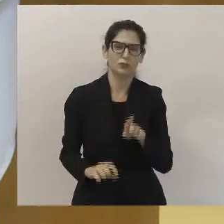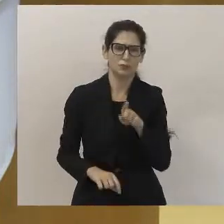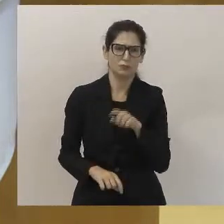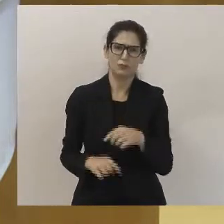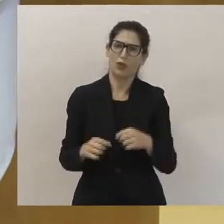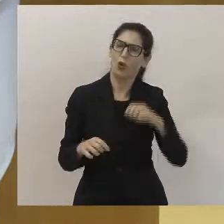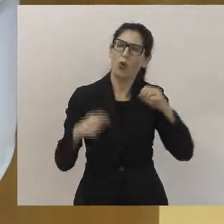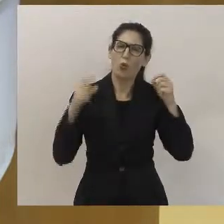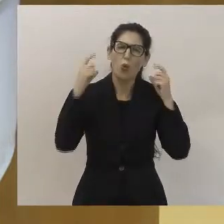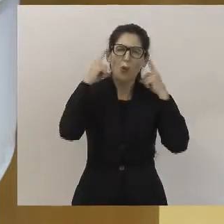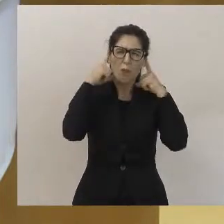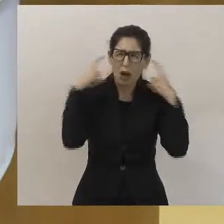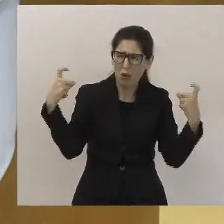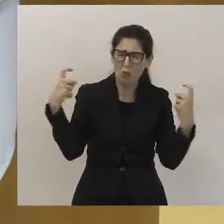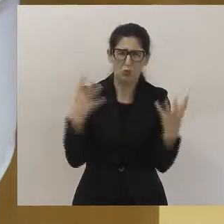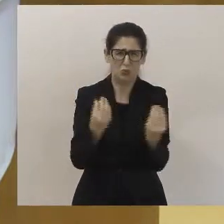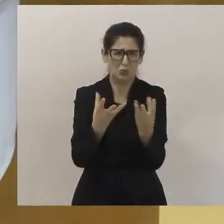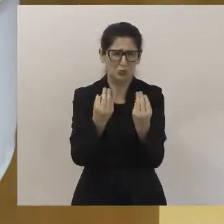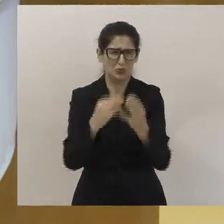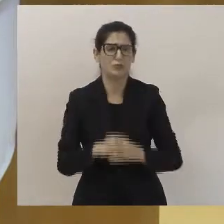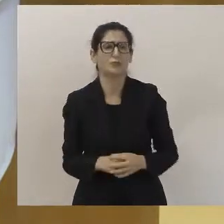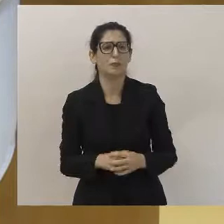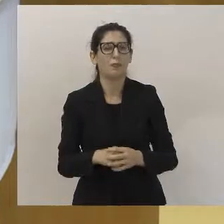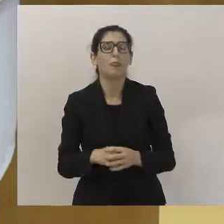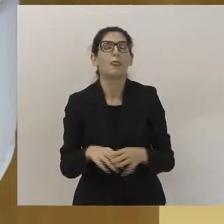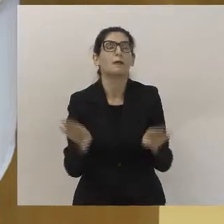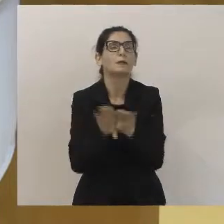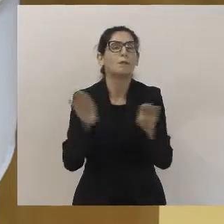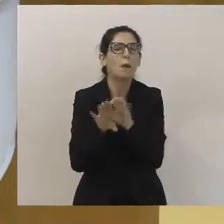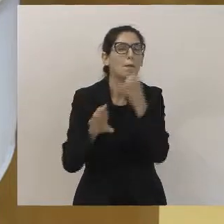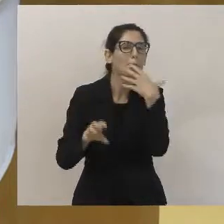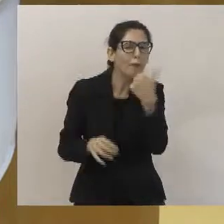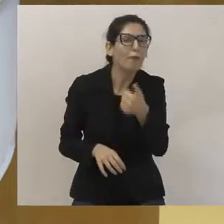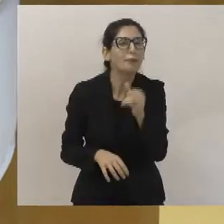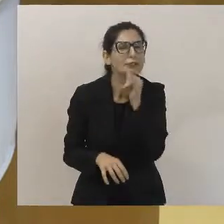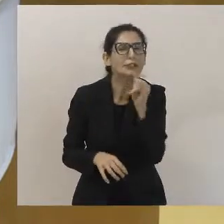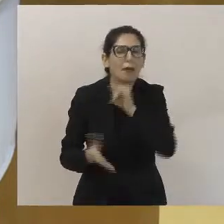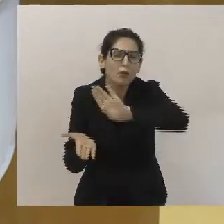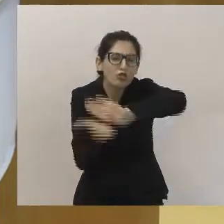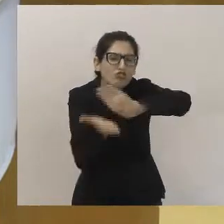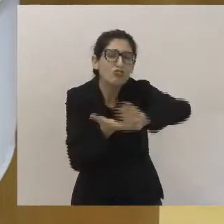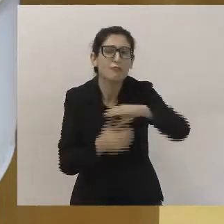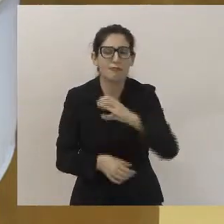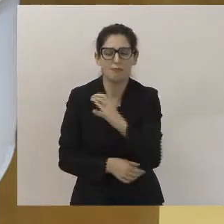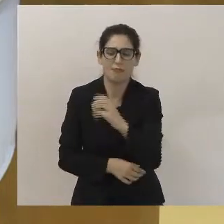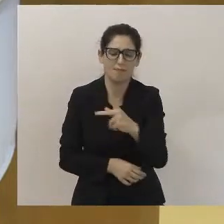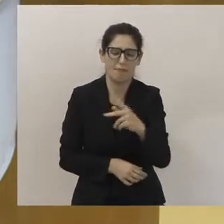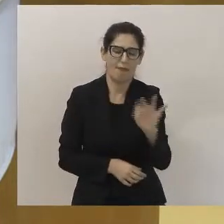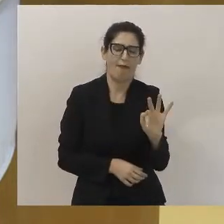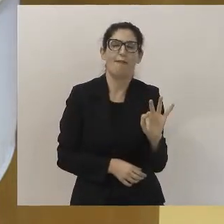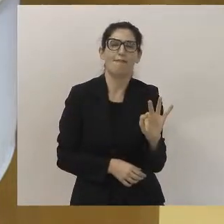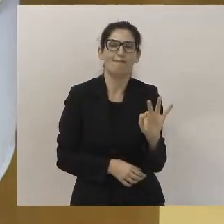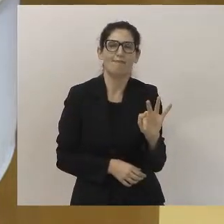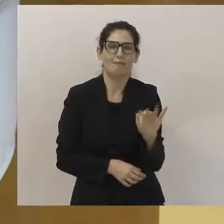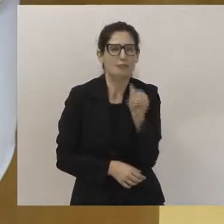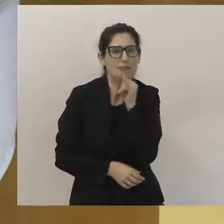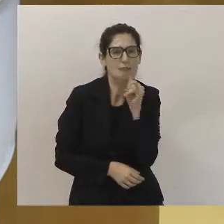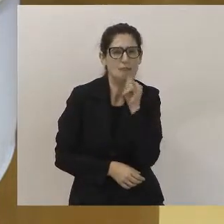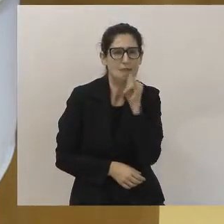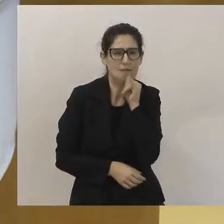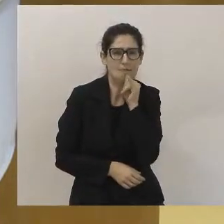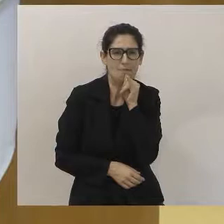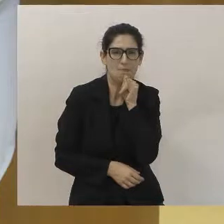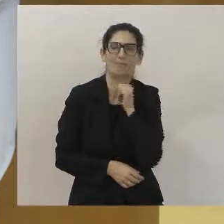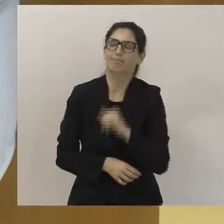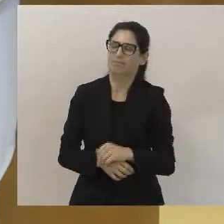também acredito que a lei do silêncio ela vai ficar bem melhor graças ao empenho dessa casa com certeza vão votar favorável a